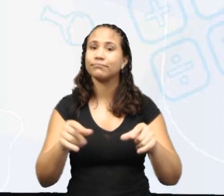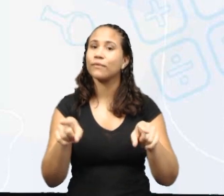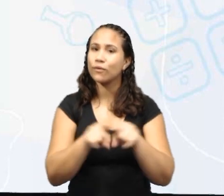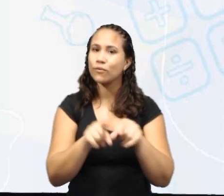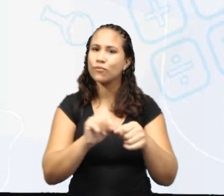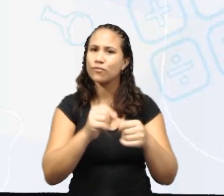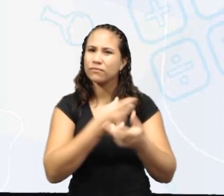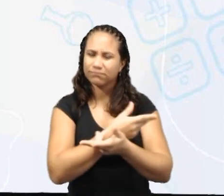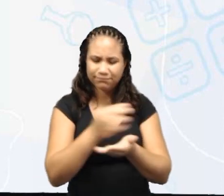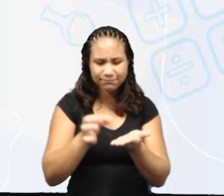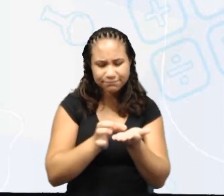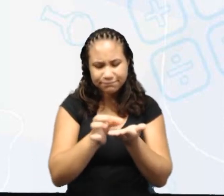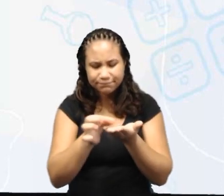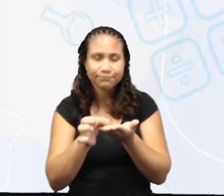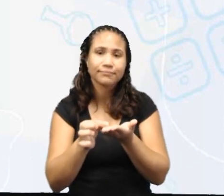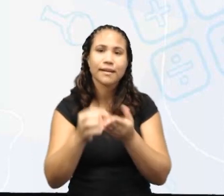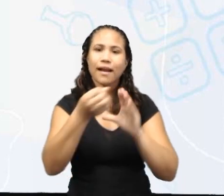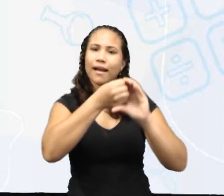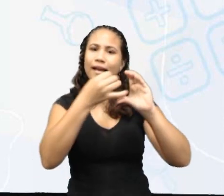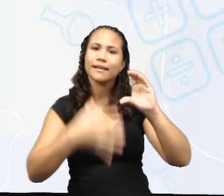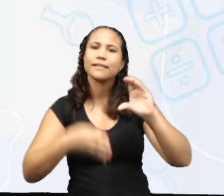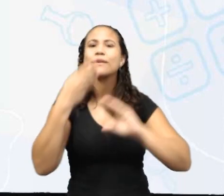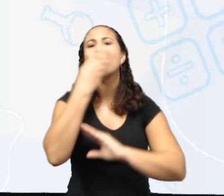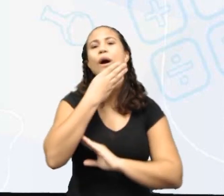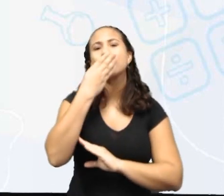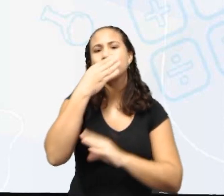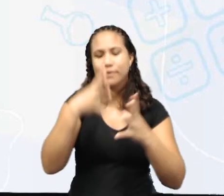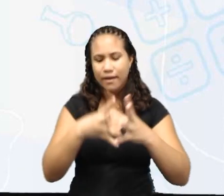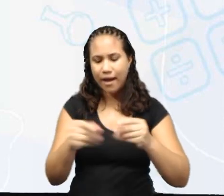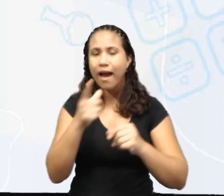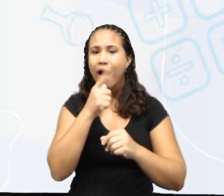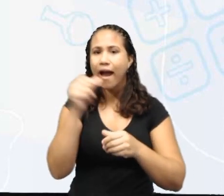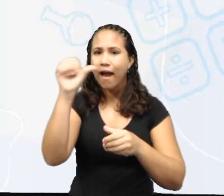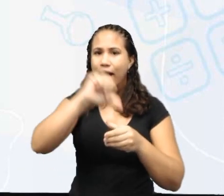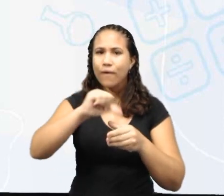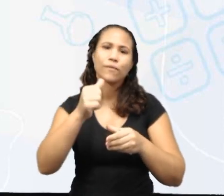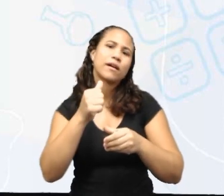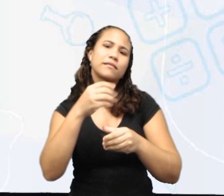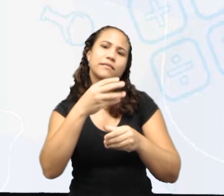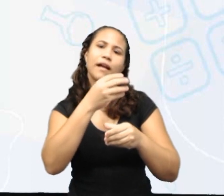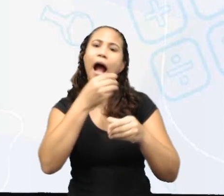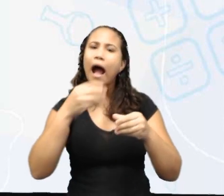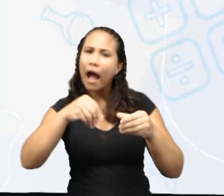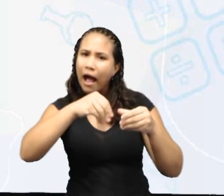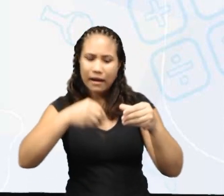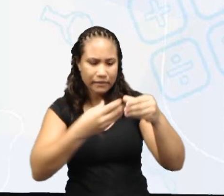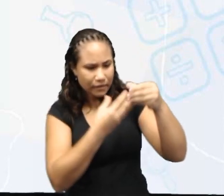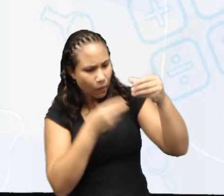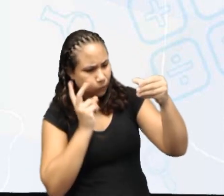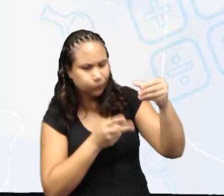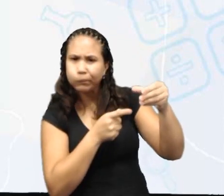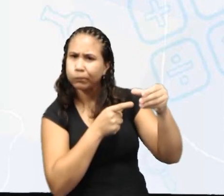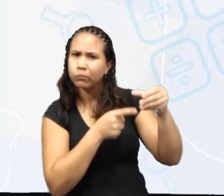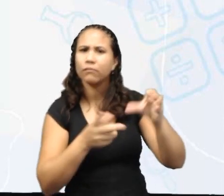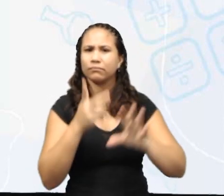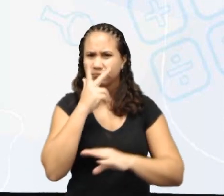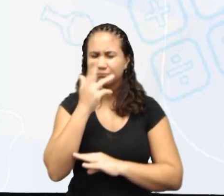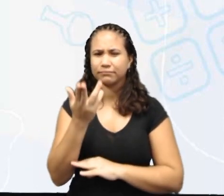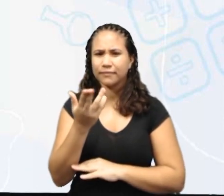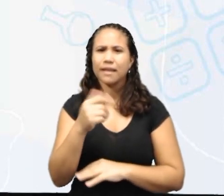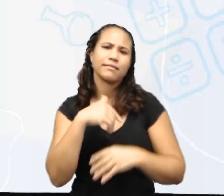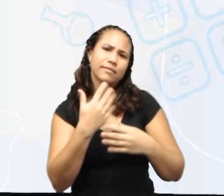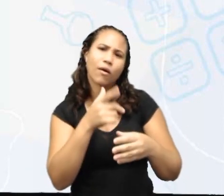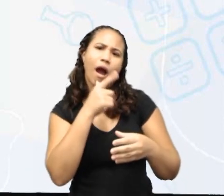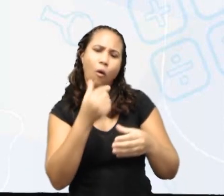pequenos, mas a gente tem a característica de que o açúcar se dissolve em água e a areia não. Nós então acrescentamos água suficiente